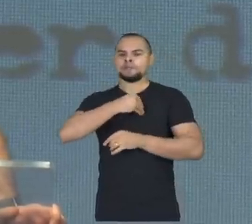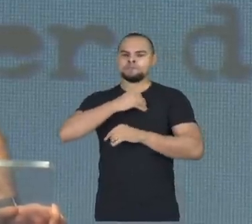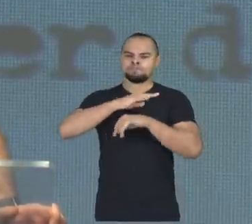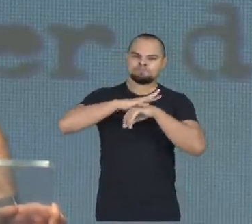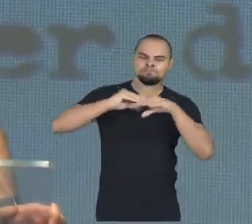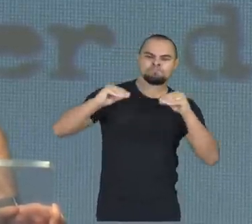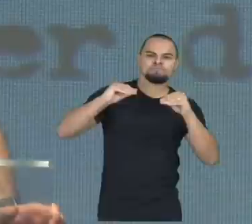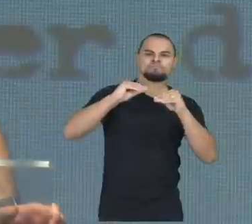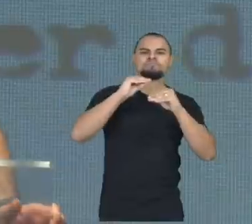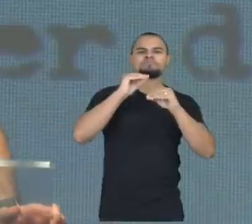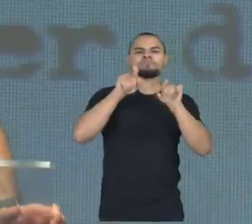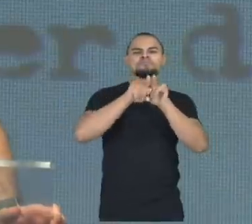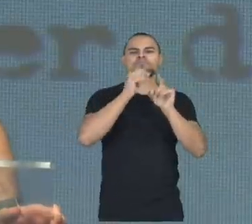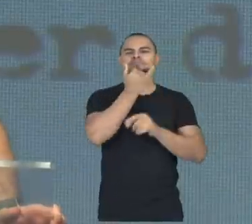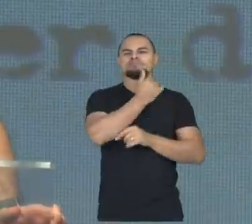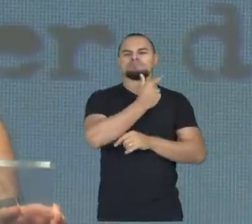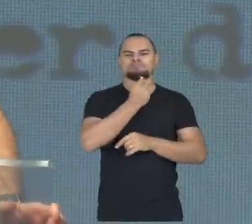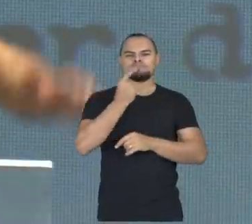aqui.